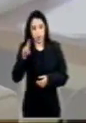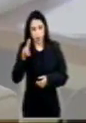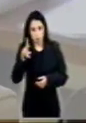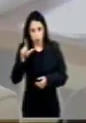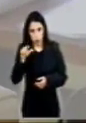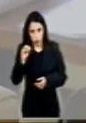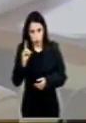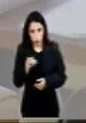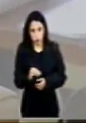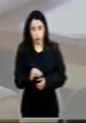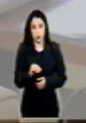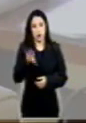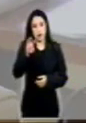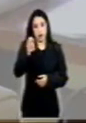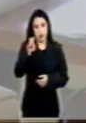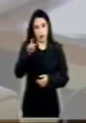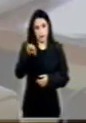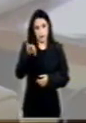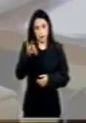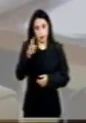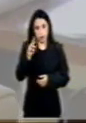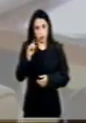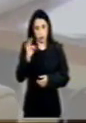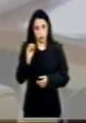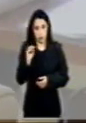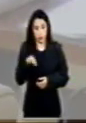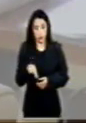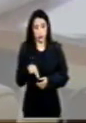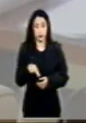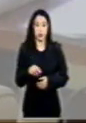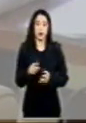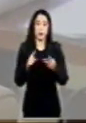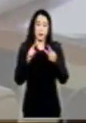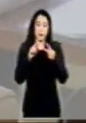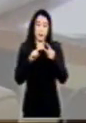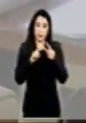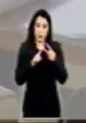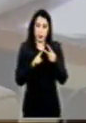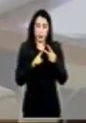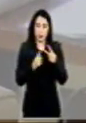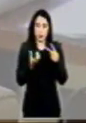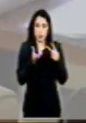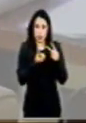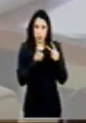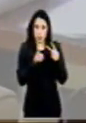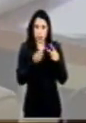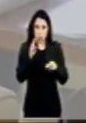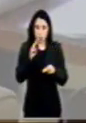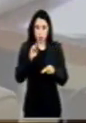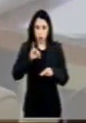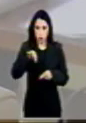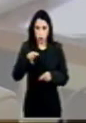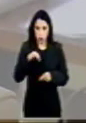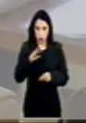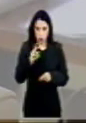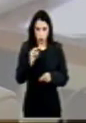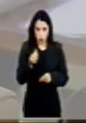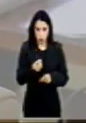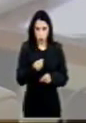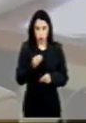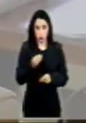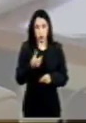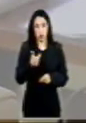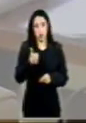Oliveira e Everton Elias Taborda. Fato 2. Em 6 de julho de 2015, Pedro Ricardo Araújo